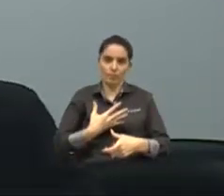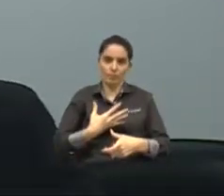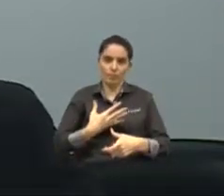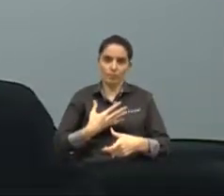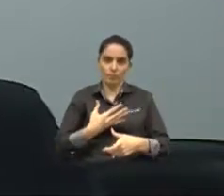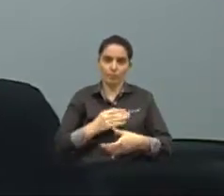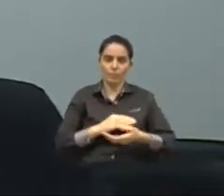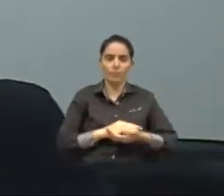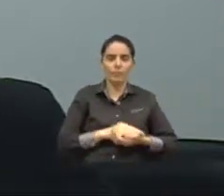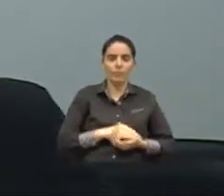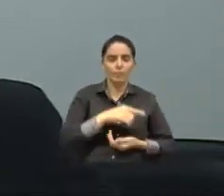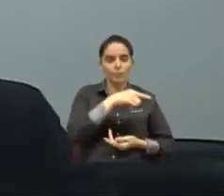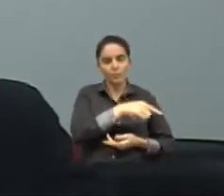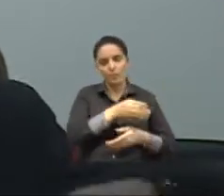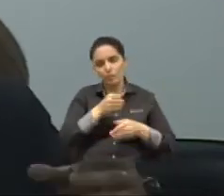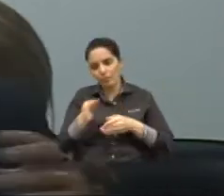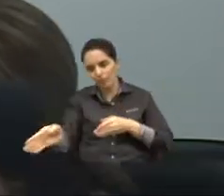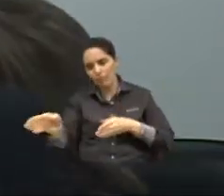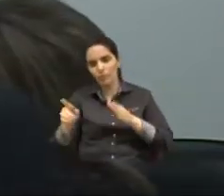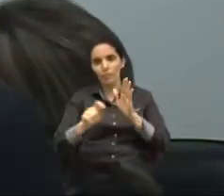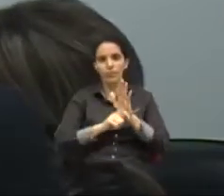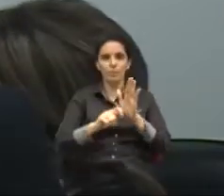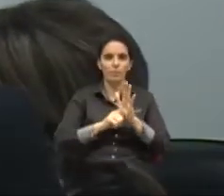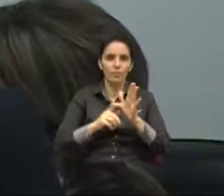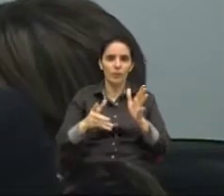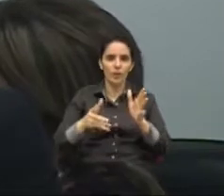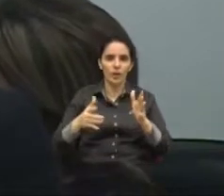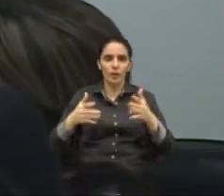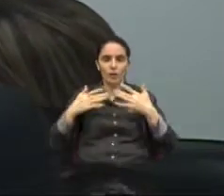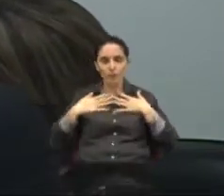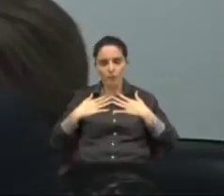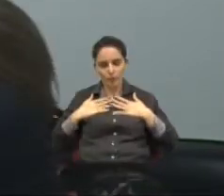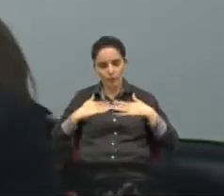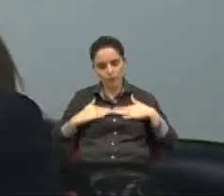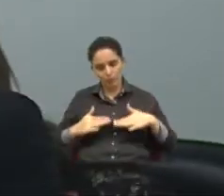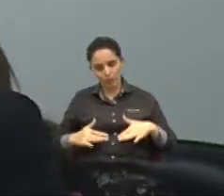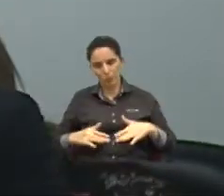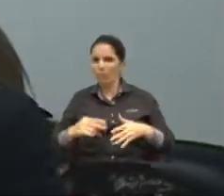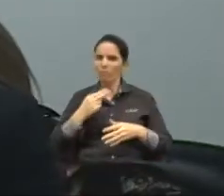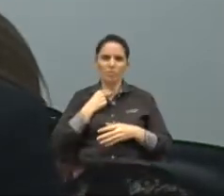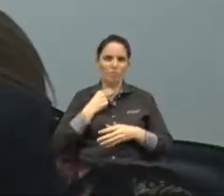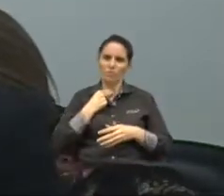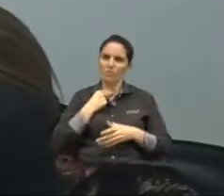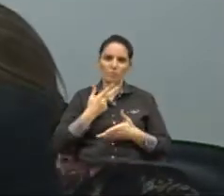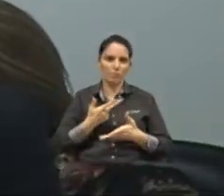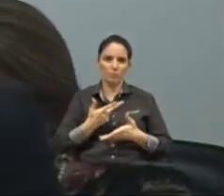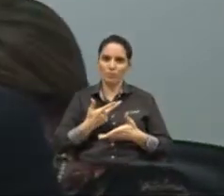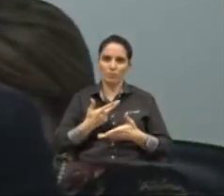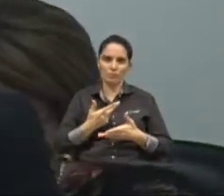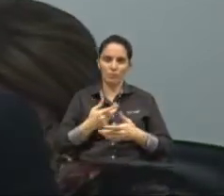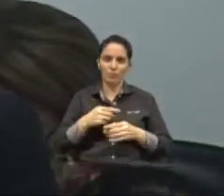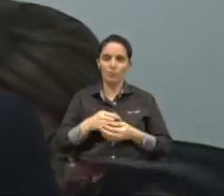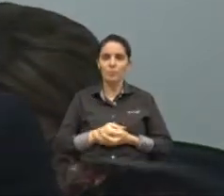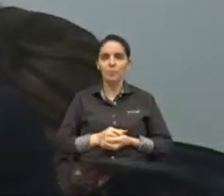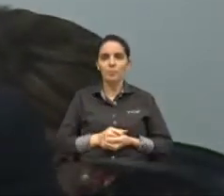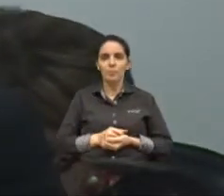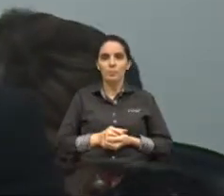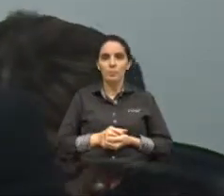buscar nessas drogas uma válvula de escape, buscar uma alegria, que nós sabemos que é passageira.